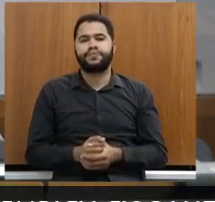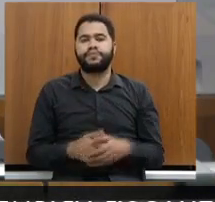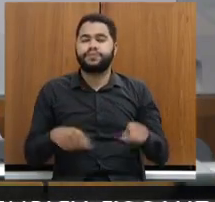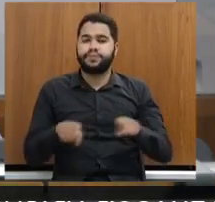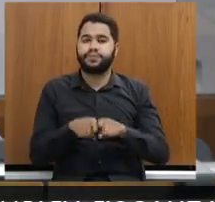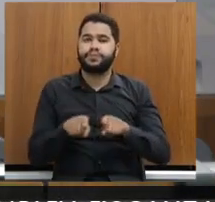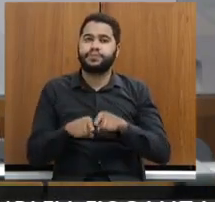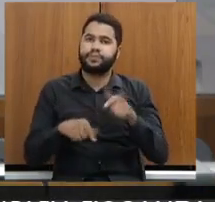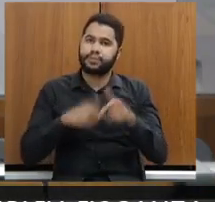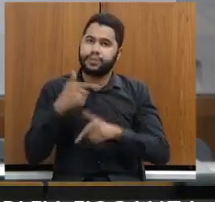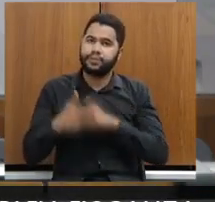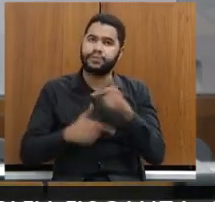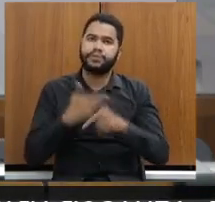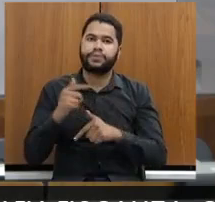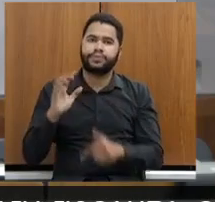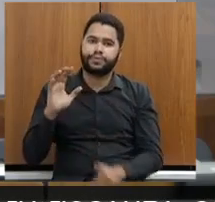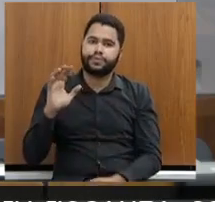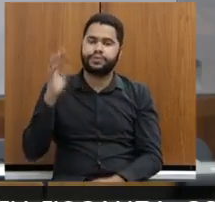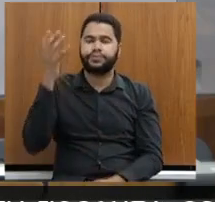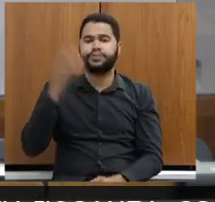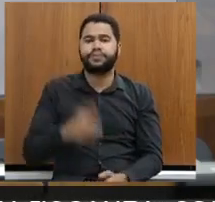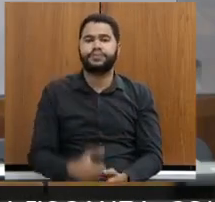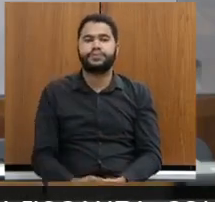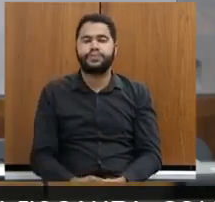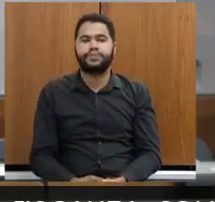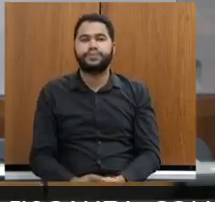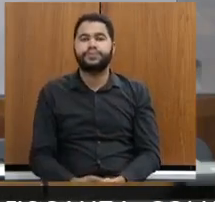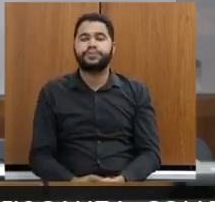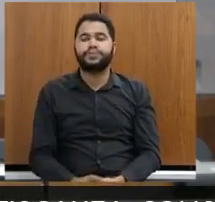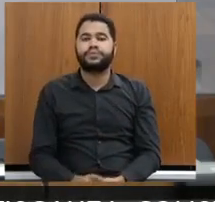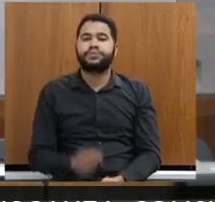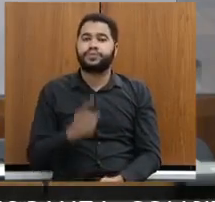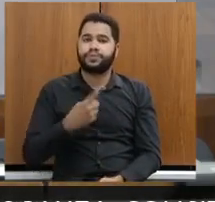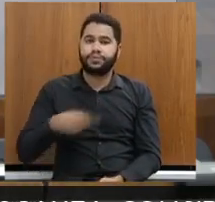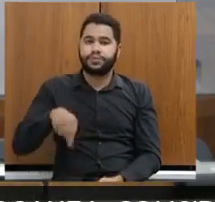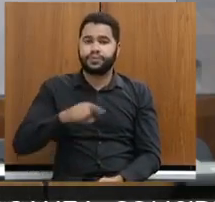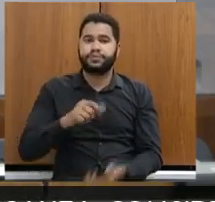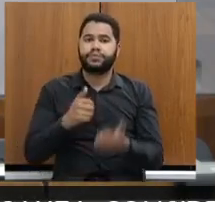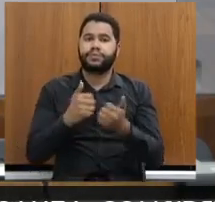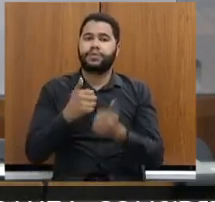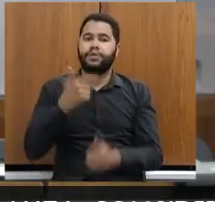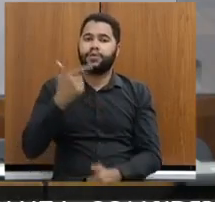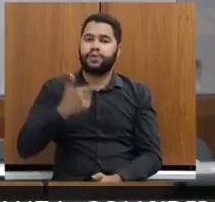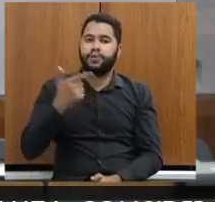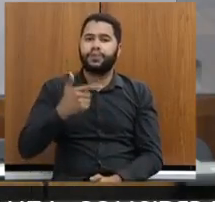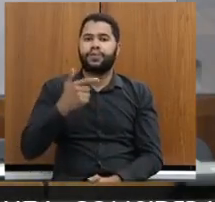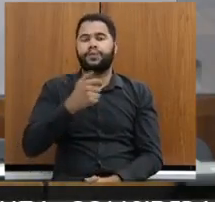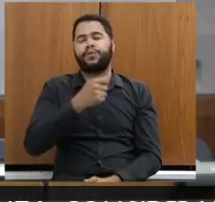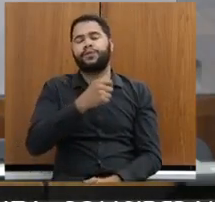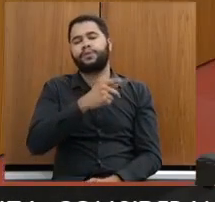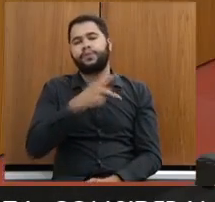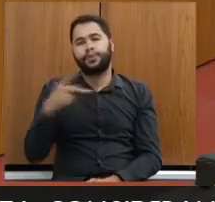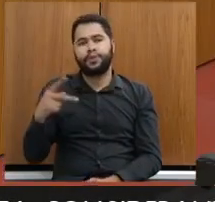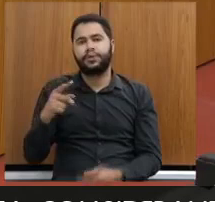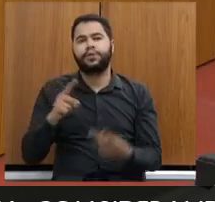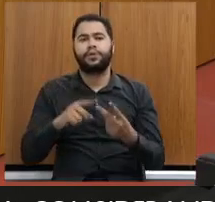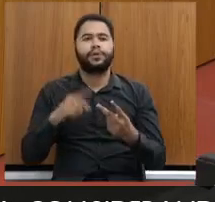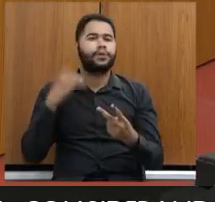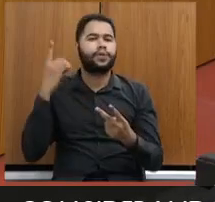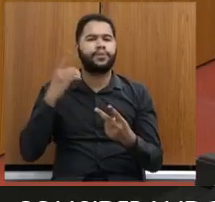e pelo trabalho Senhor realiza nela nosso querido vice-presidente que ele comissão Deputado João Leite